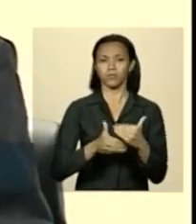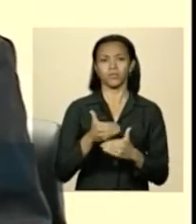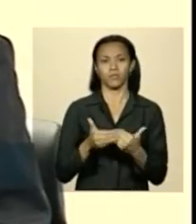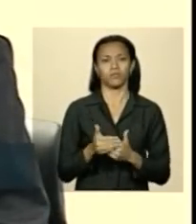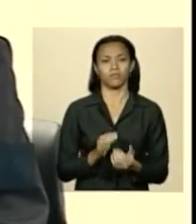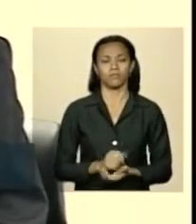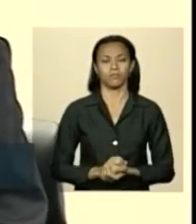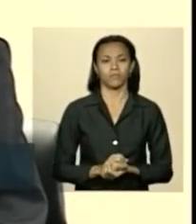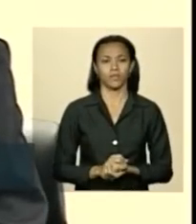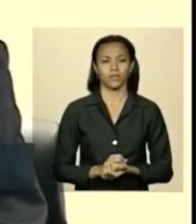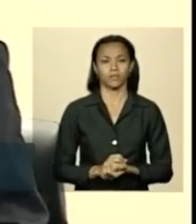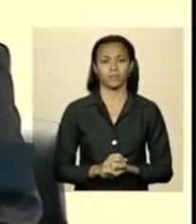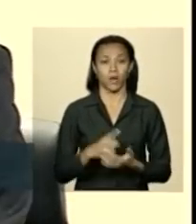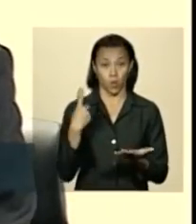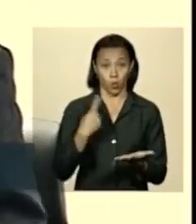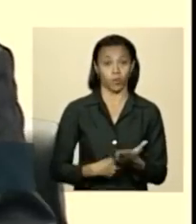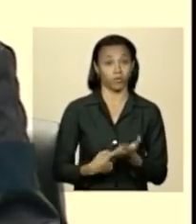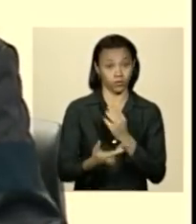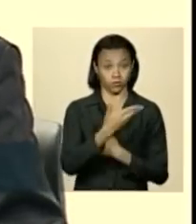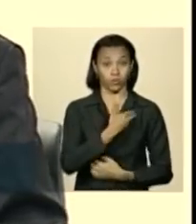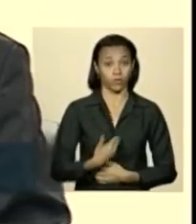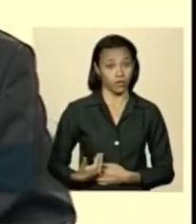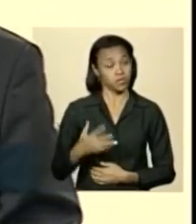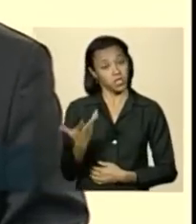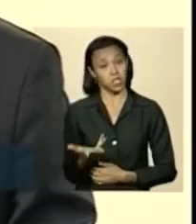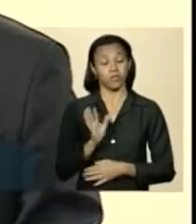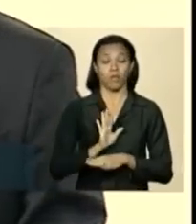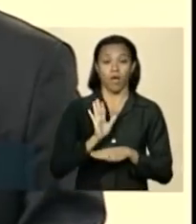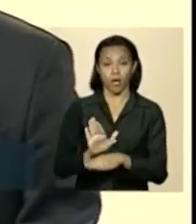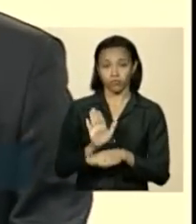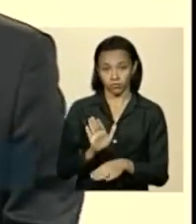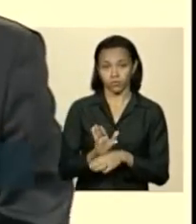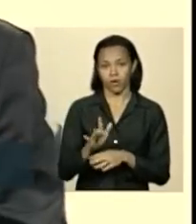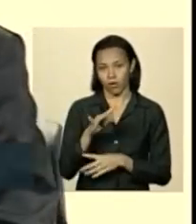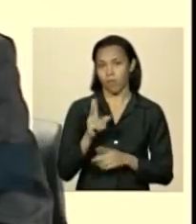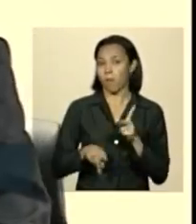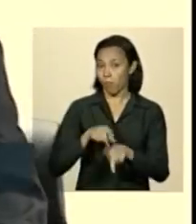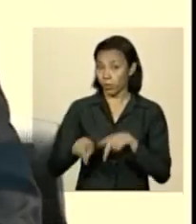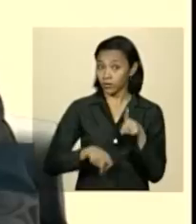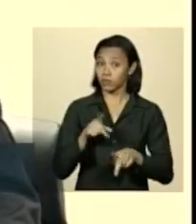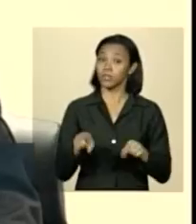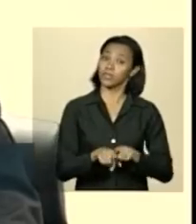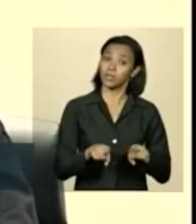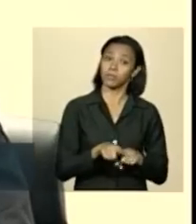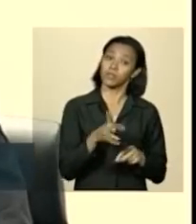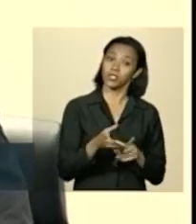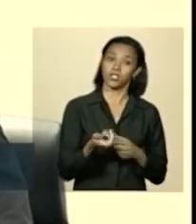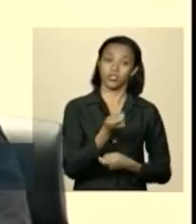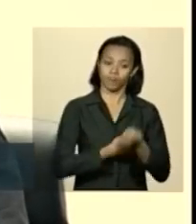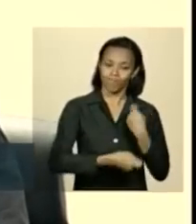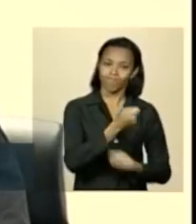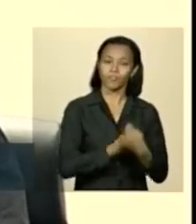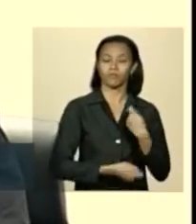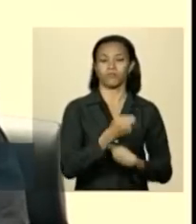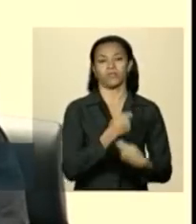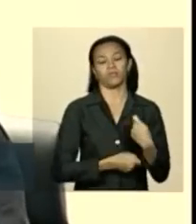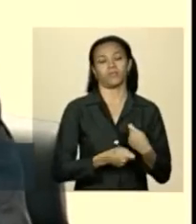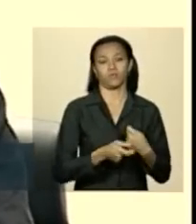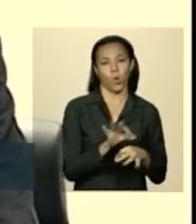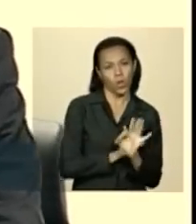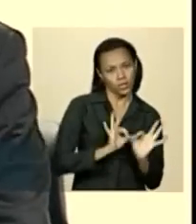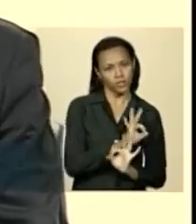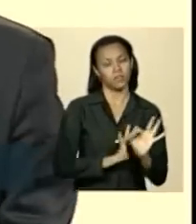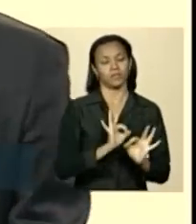do papel do estado né seja para prestar serviço à população seja nas funções de planejamento do estado se hoje nós